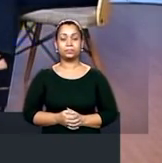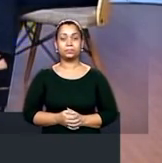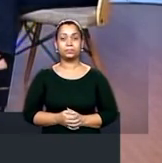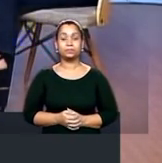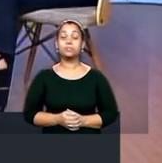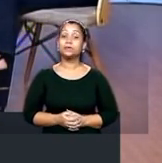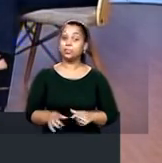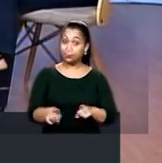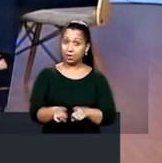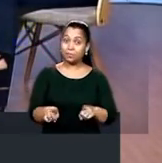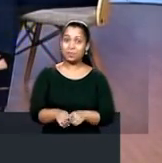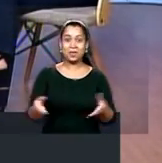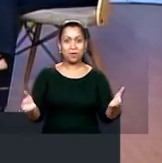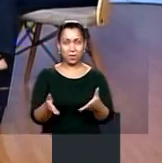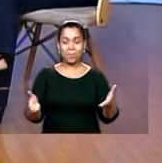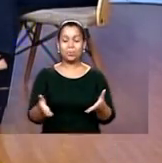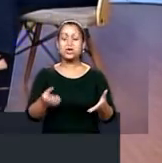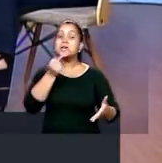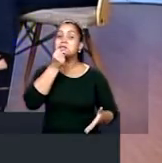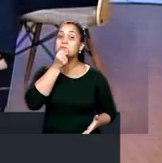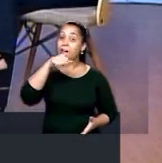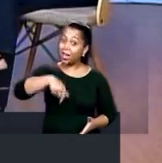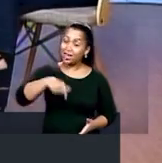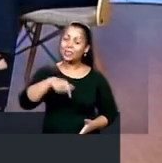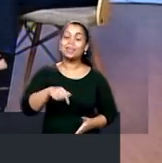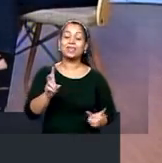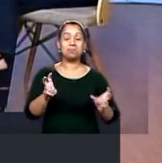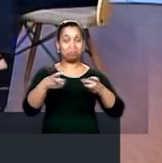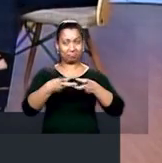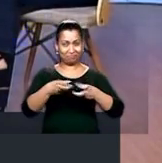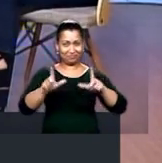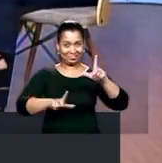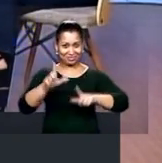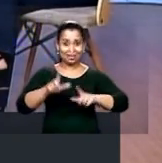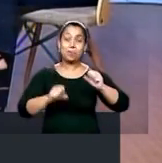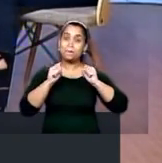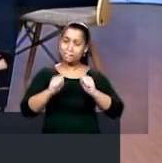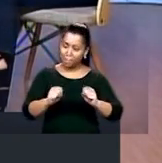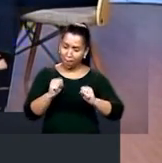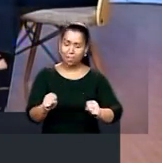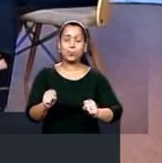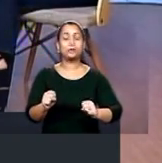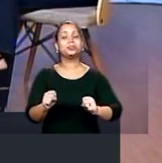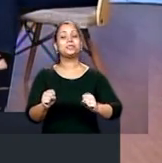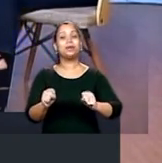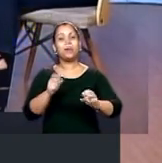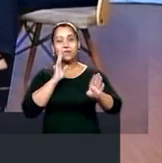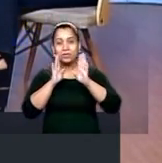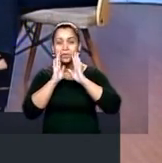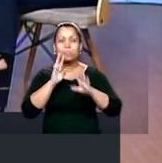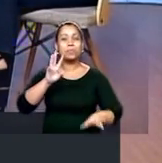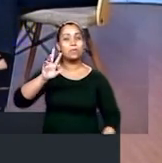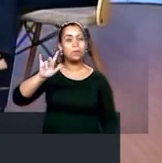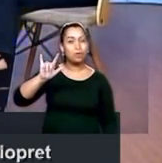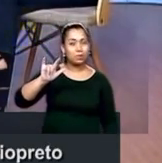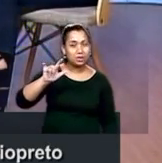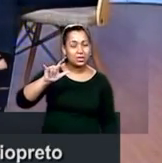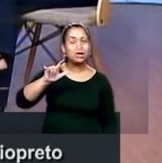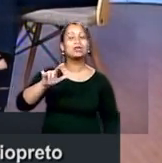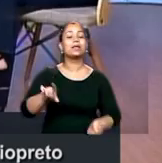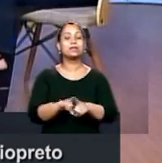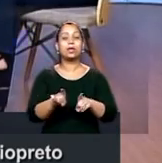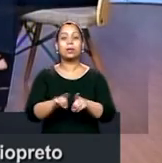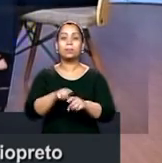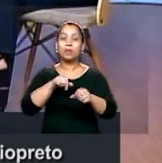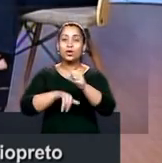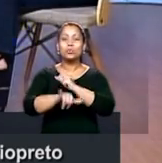www.riopreto.sp.gov.br. E esse programa e os outros demais programas aqui da TV Câmara você acessa nas nossas redes, no nosso Facebook, no nosso Instagram, no nosso